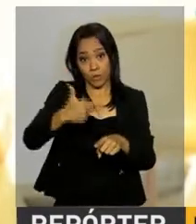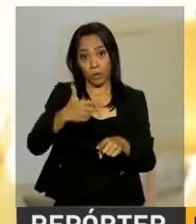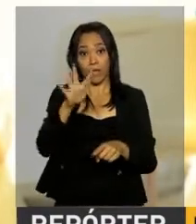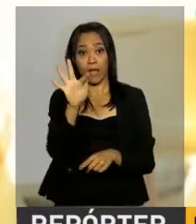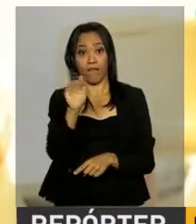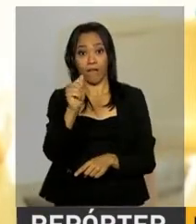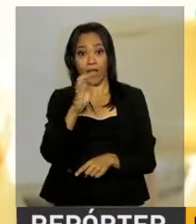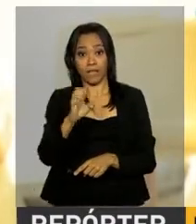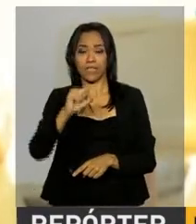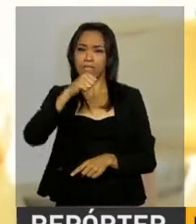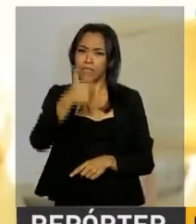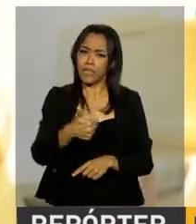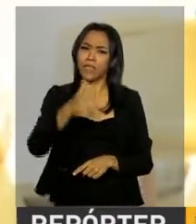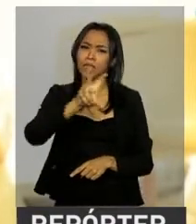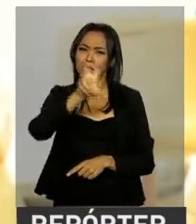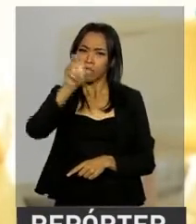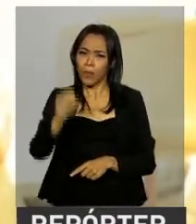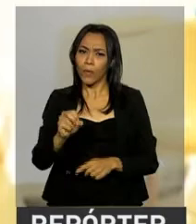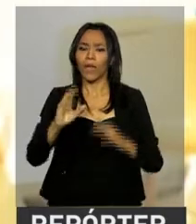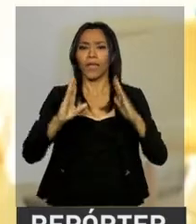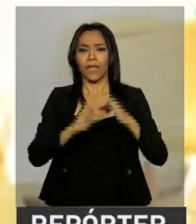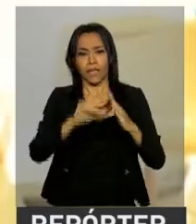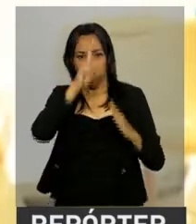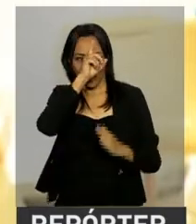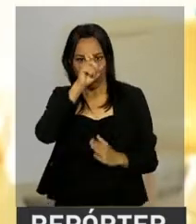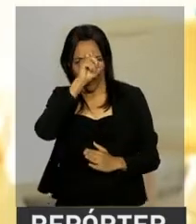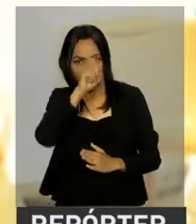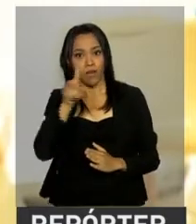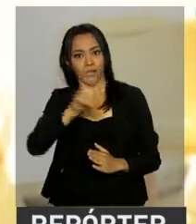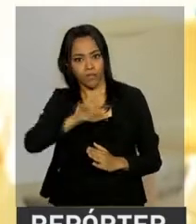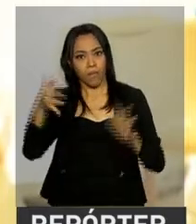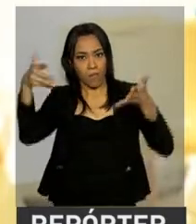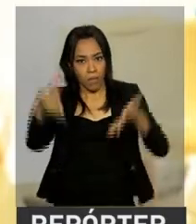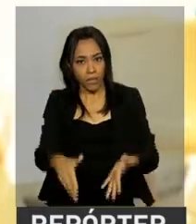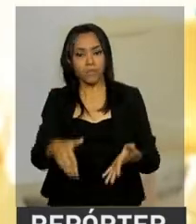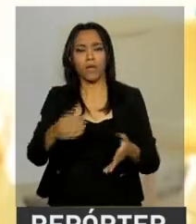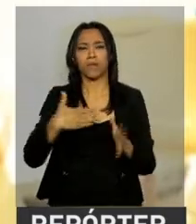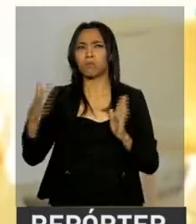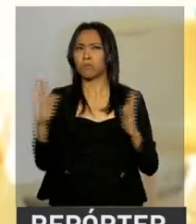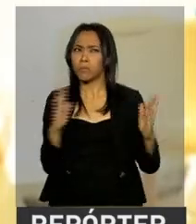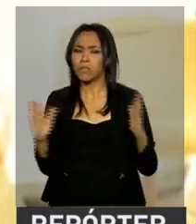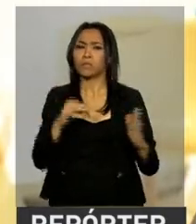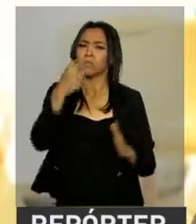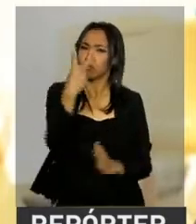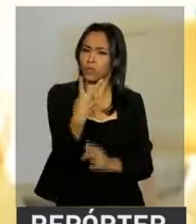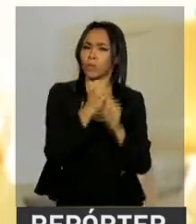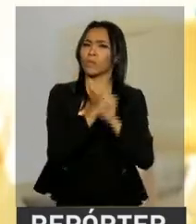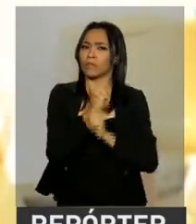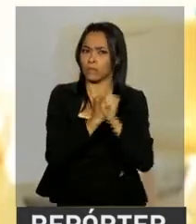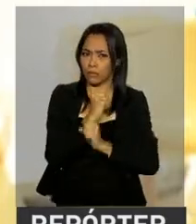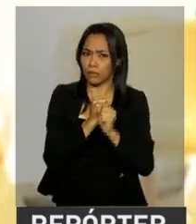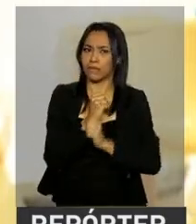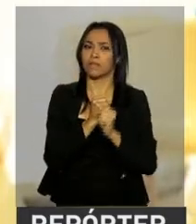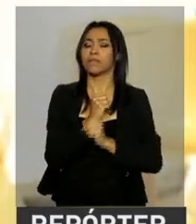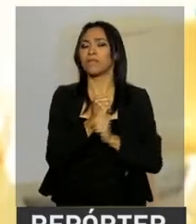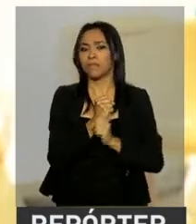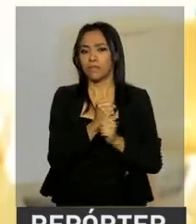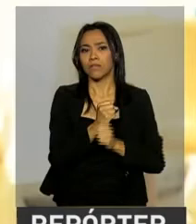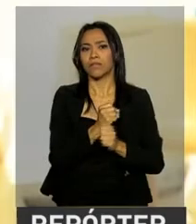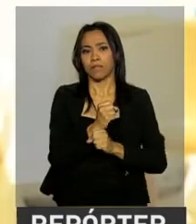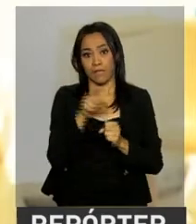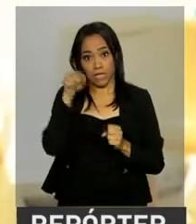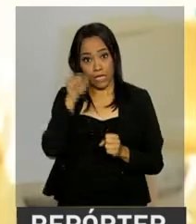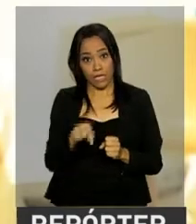ser 150 hospitais que vão participar durante dois anos a gente vai fazer essa escalada então é